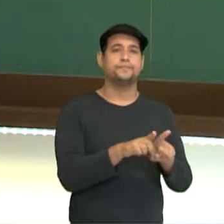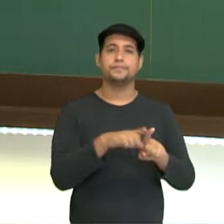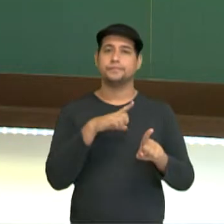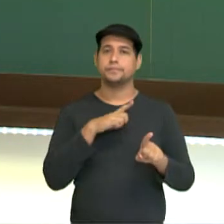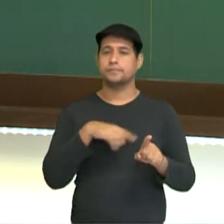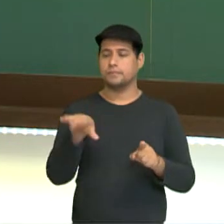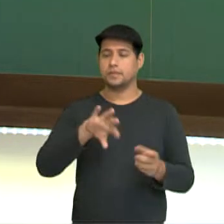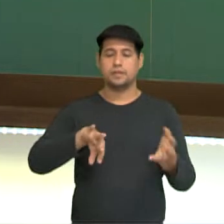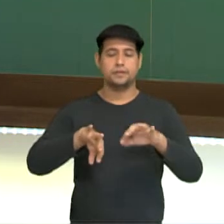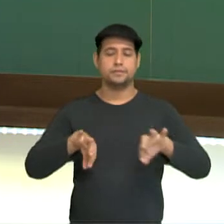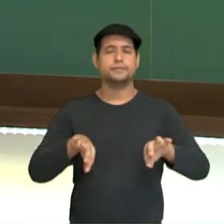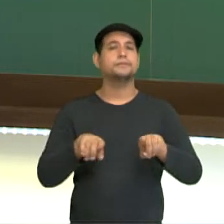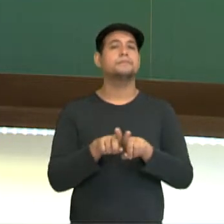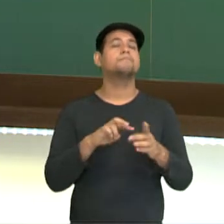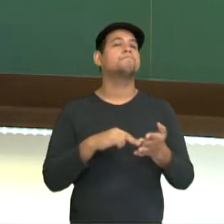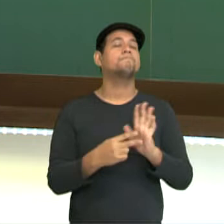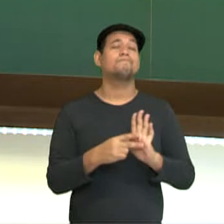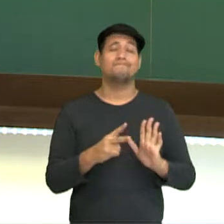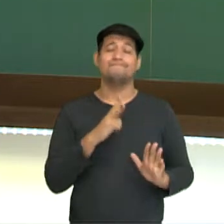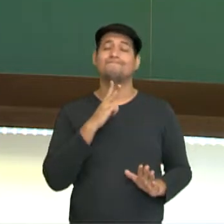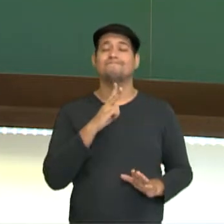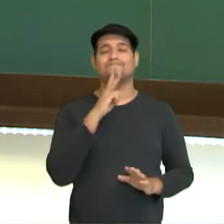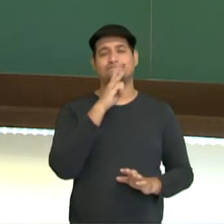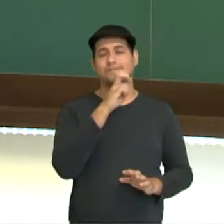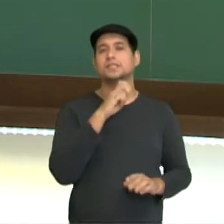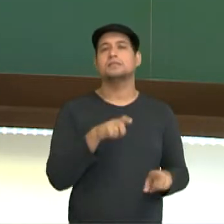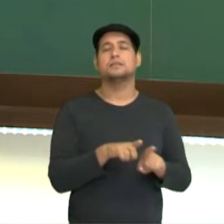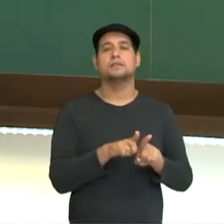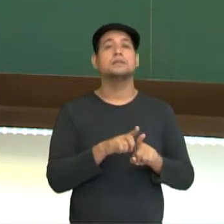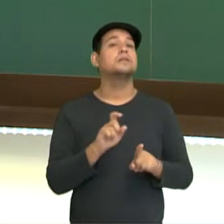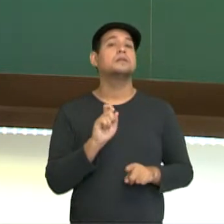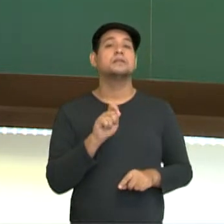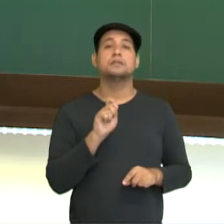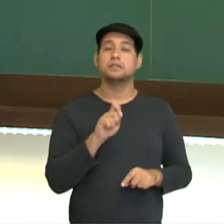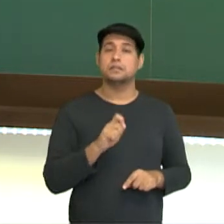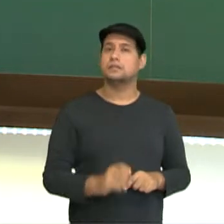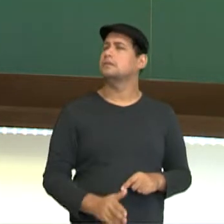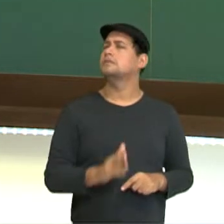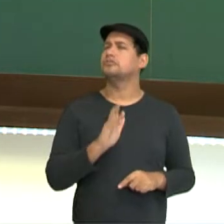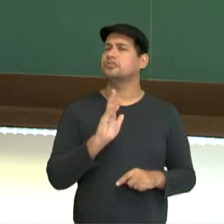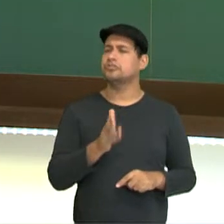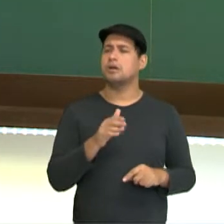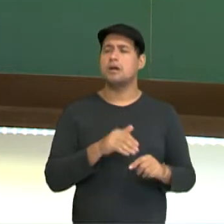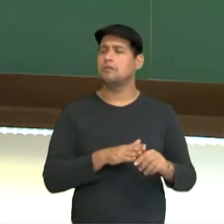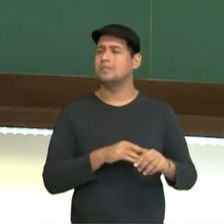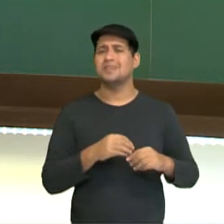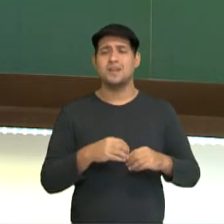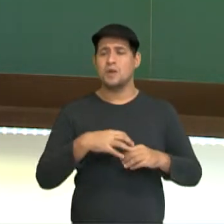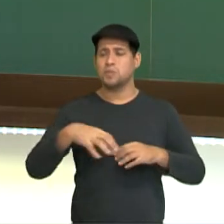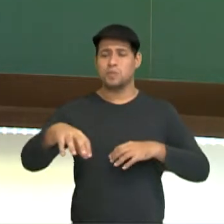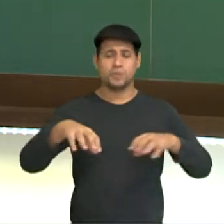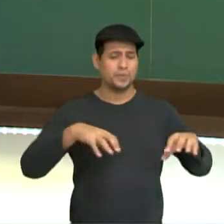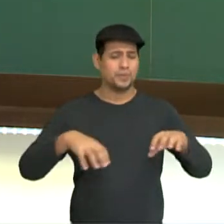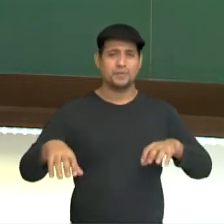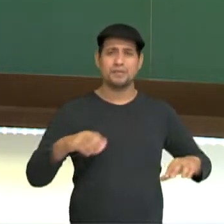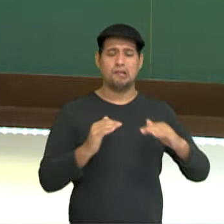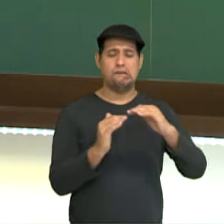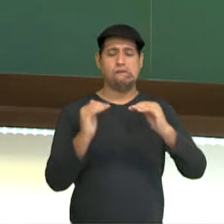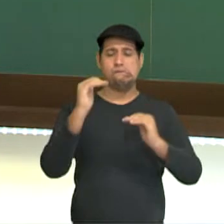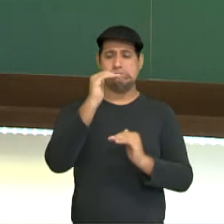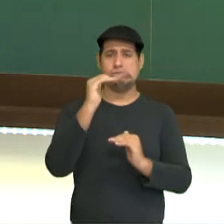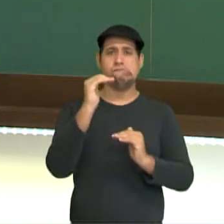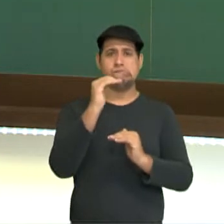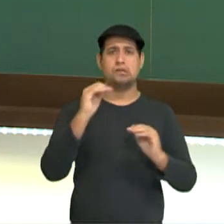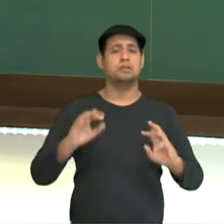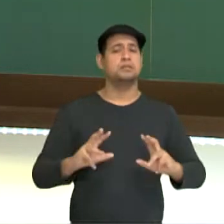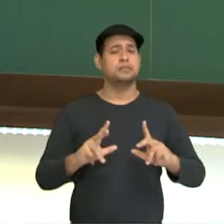em classes muito agressiva que, logicamente, já distribuía de maneira muito desigual toda